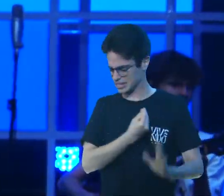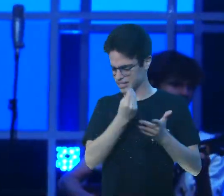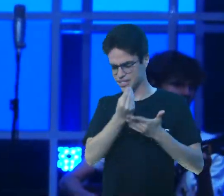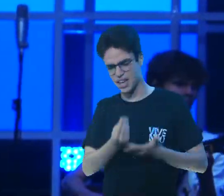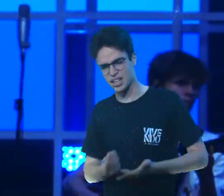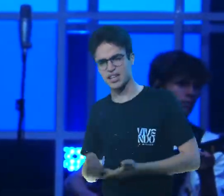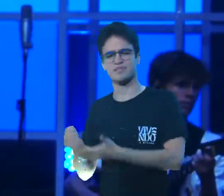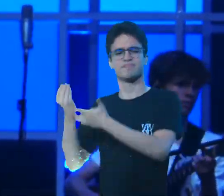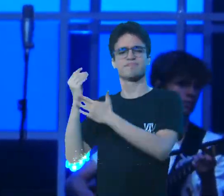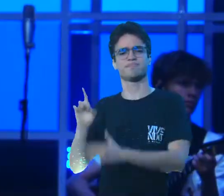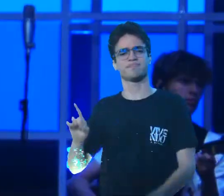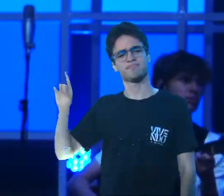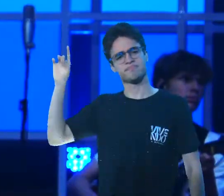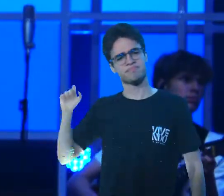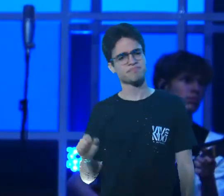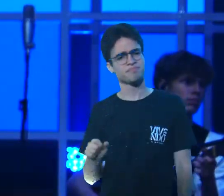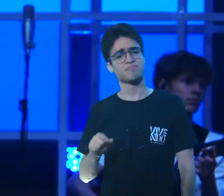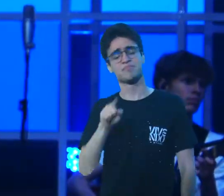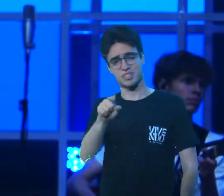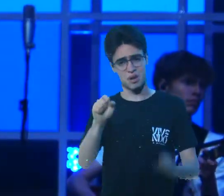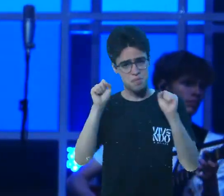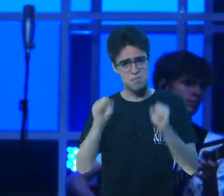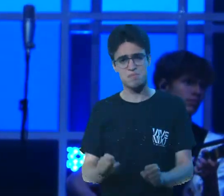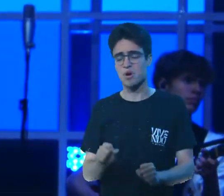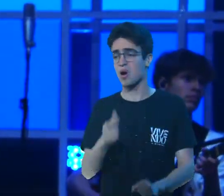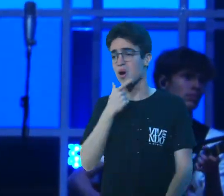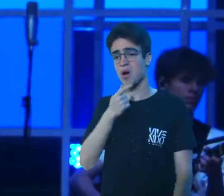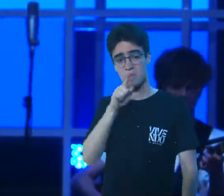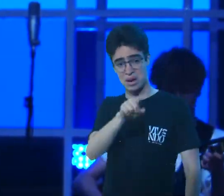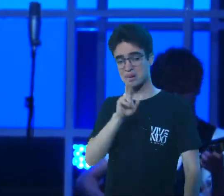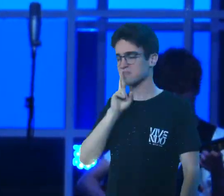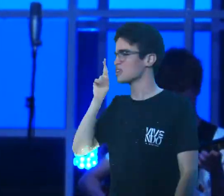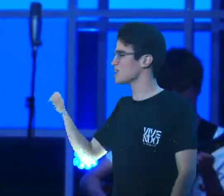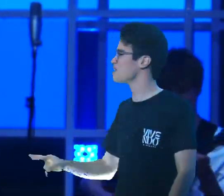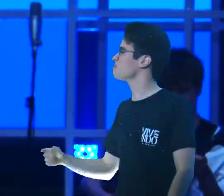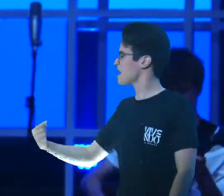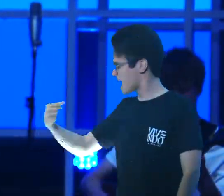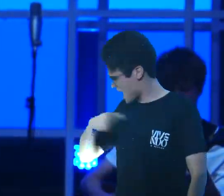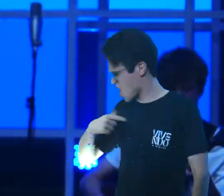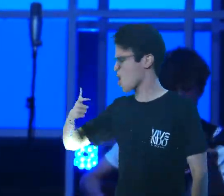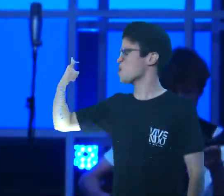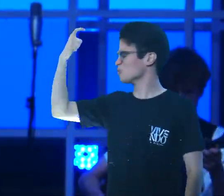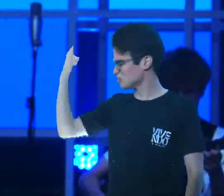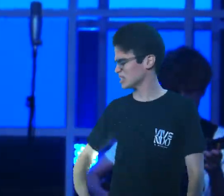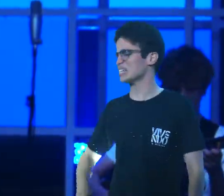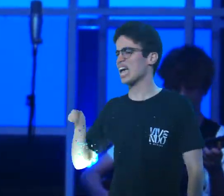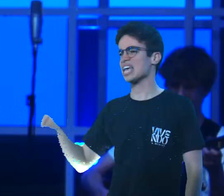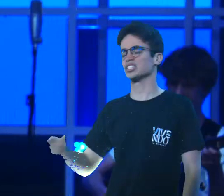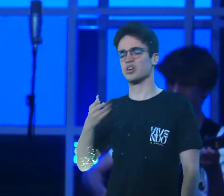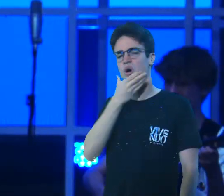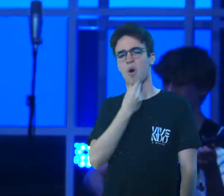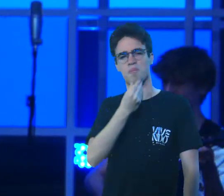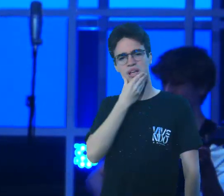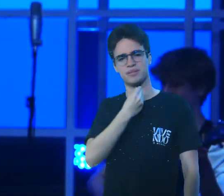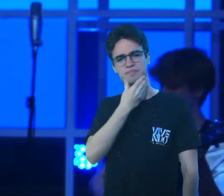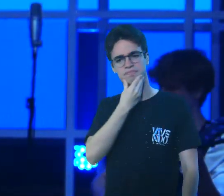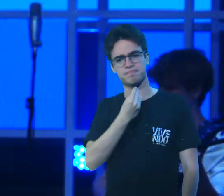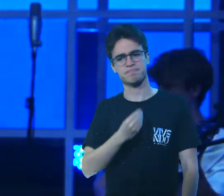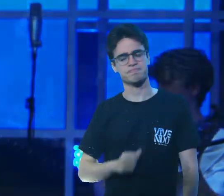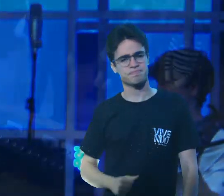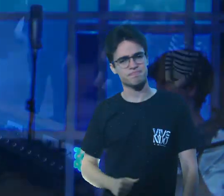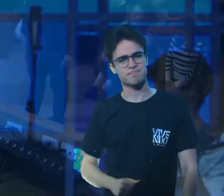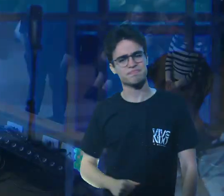Ele. Moody, na sua cadeira, respondeu: eu serei esse homem.